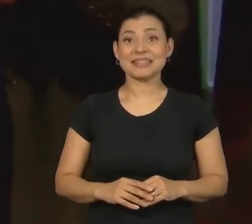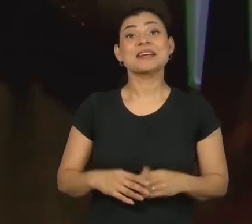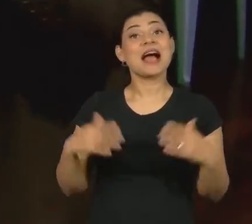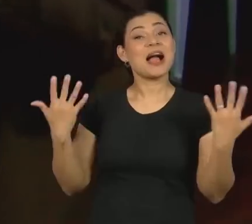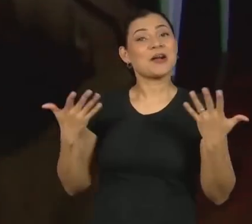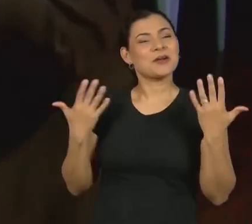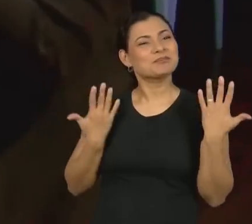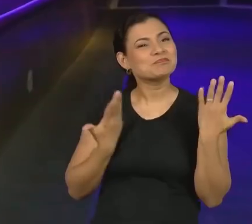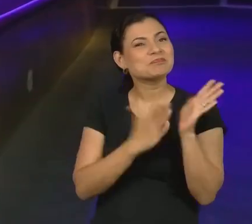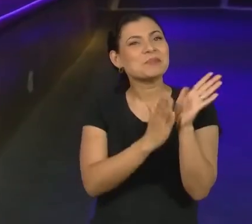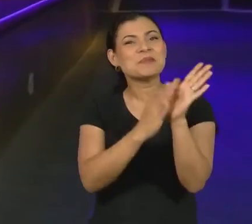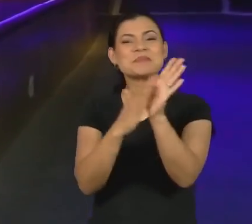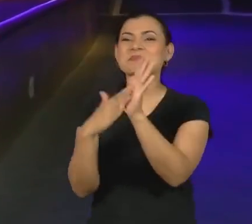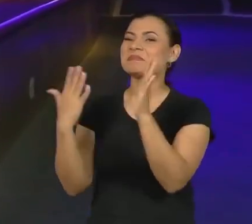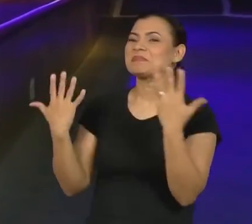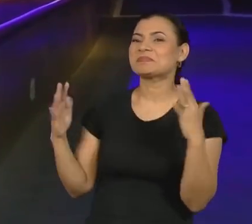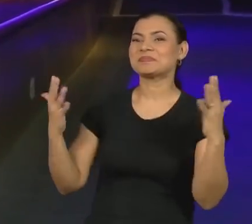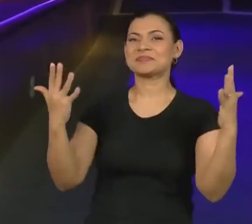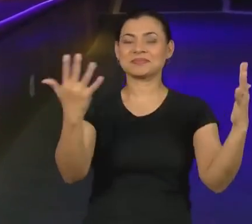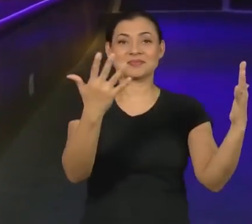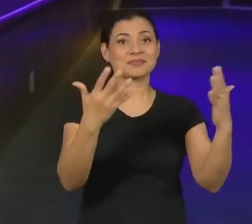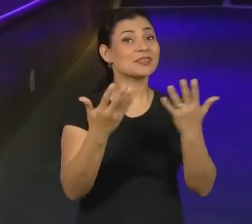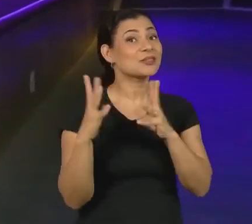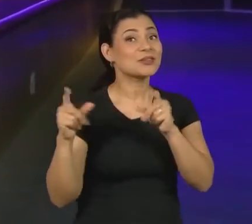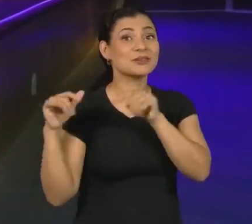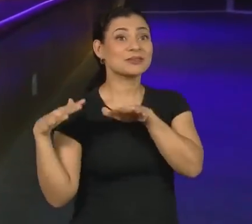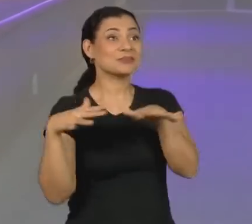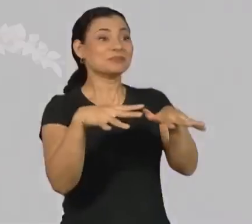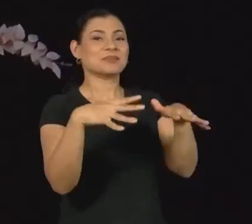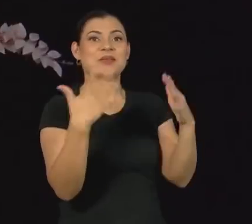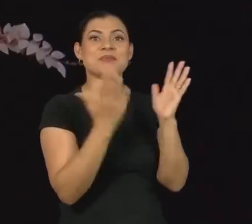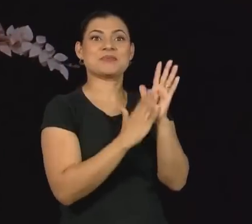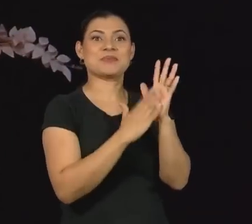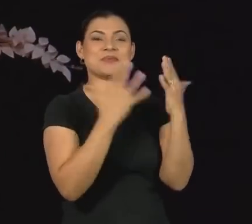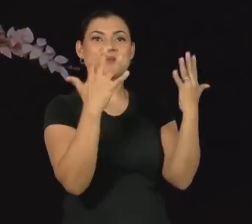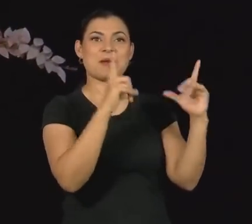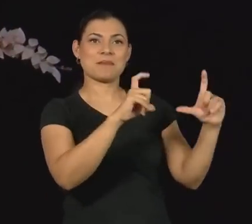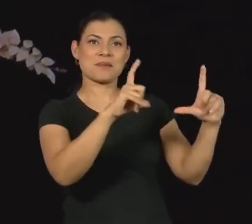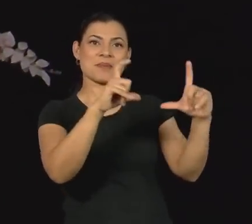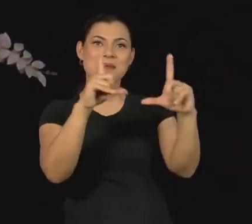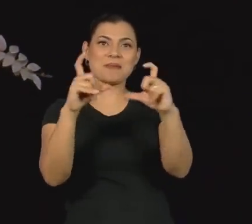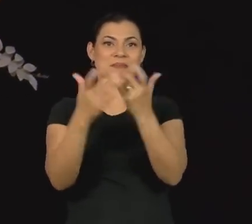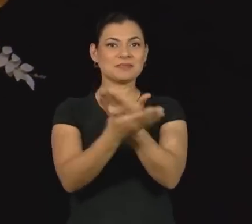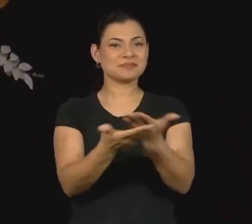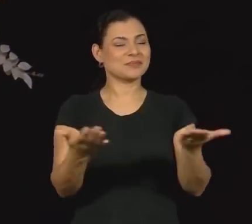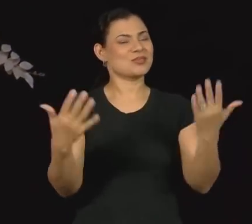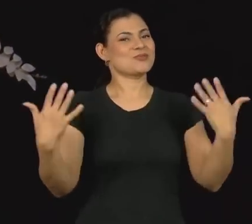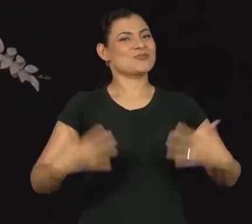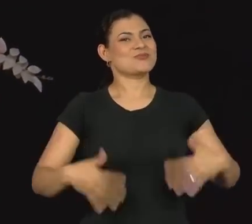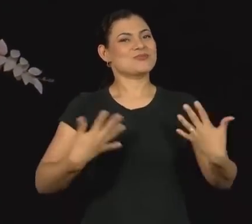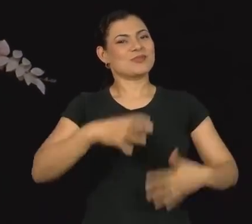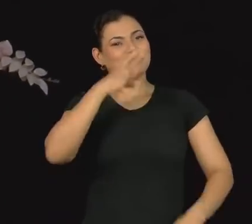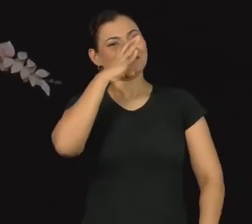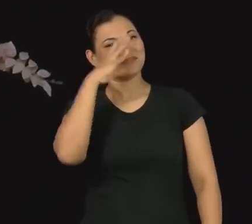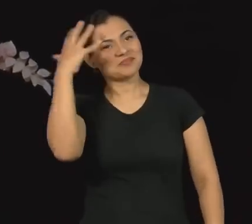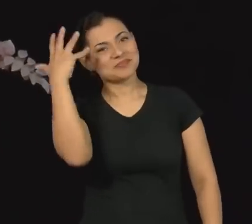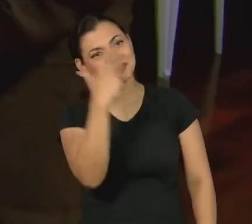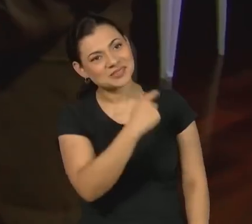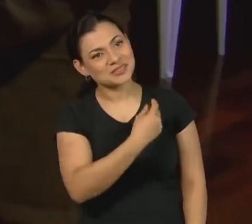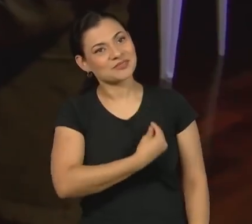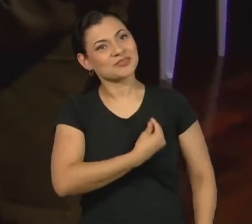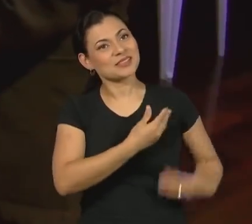Receba os aplausos, receba os olhares, os flashes, a contemplação da sua beleza e da sua